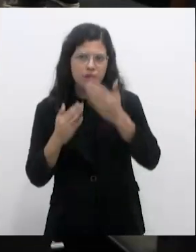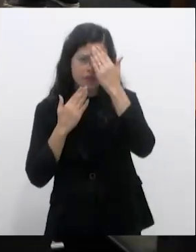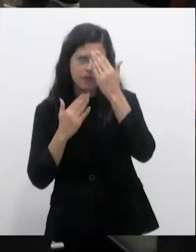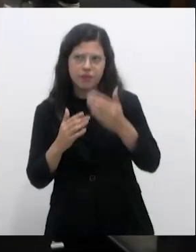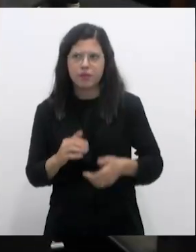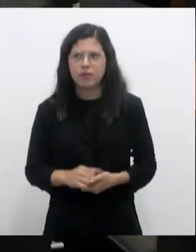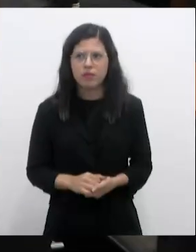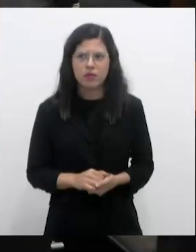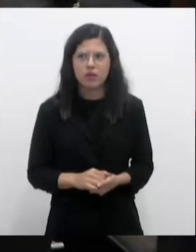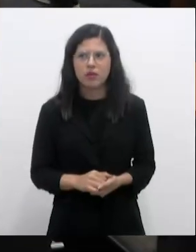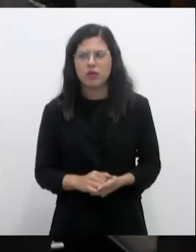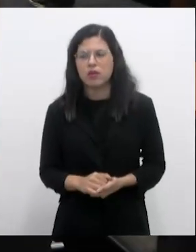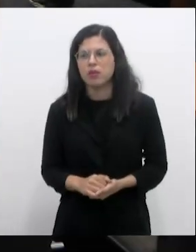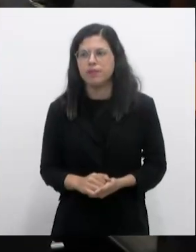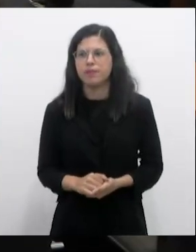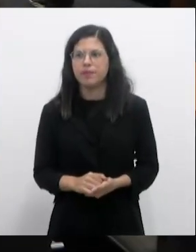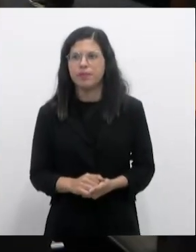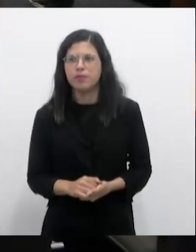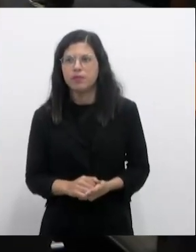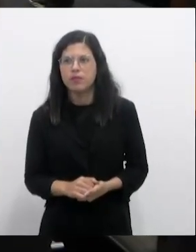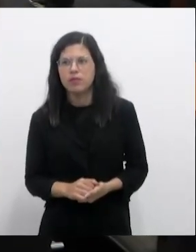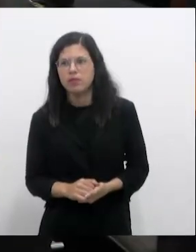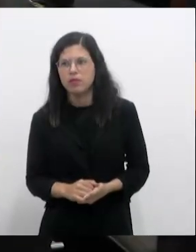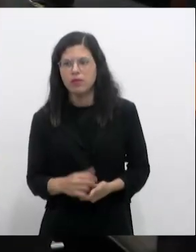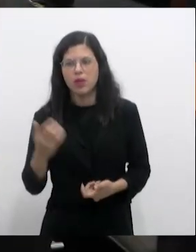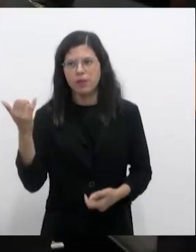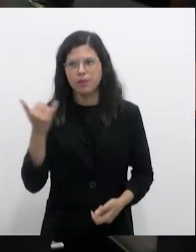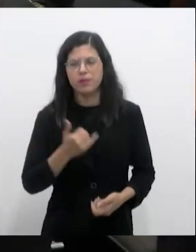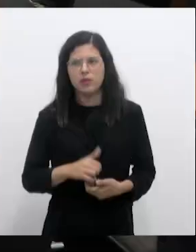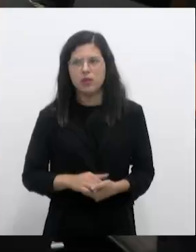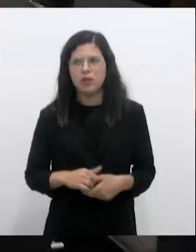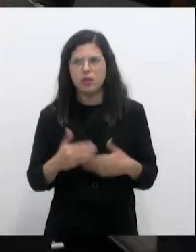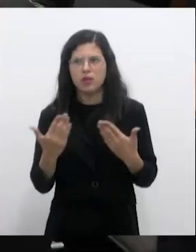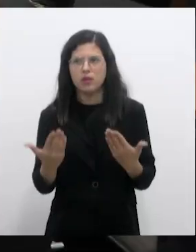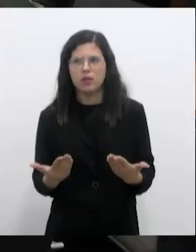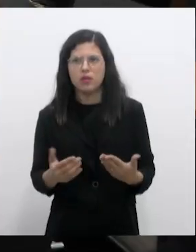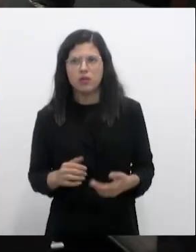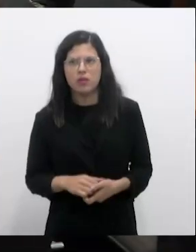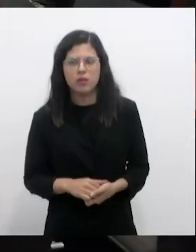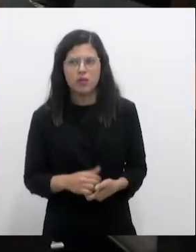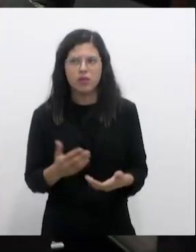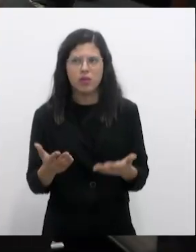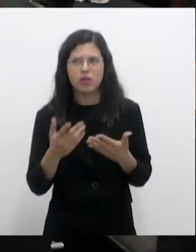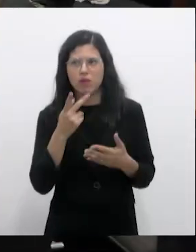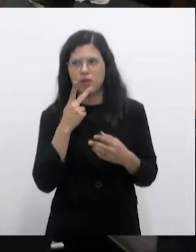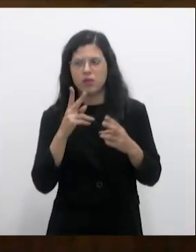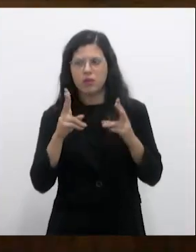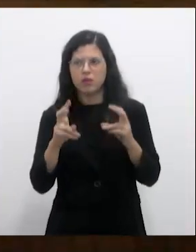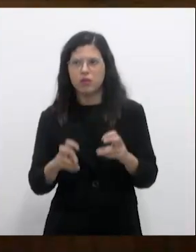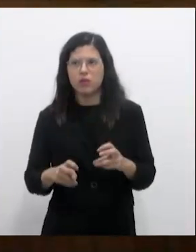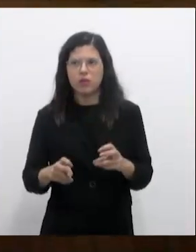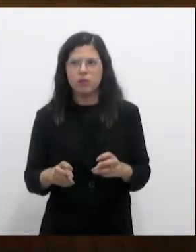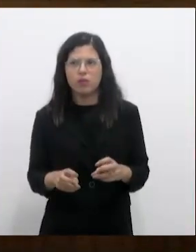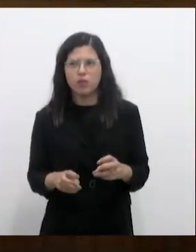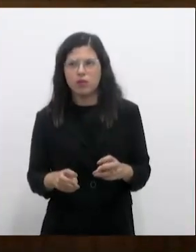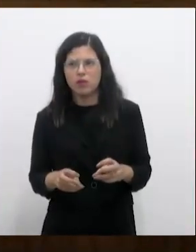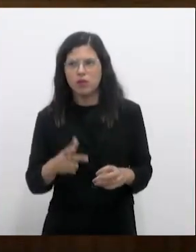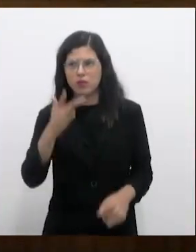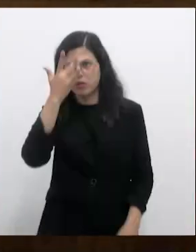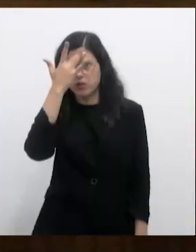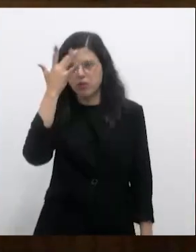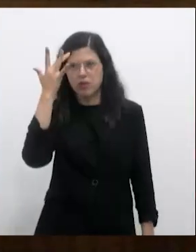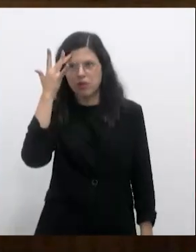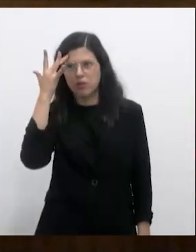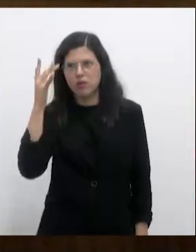Obrigado, Mink. Obrigado aí pelos colegas por terem avisado. Então, eu queria falar a respeito da questão da